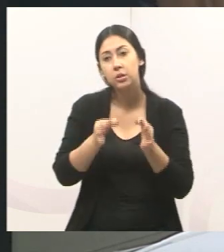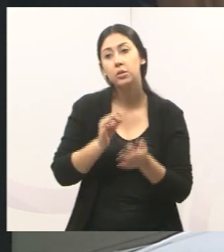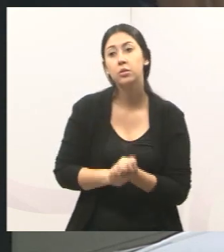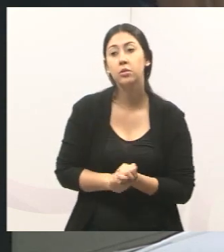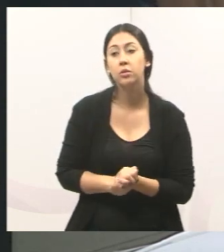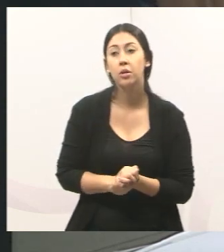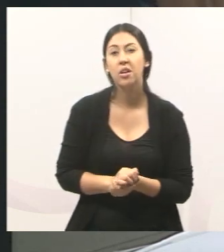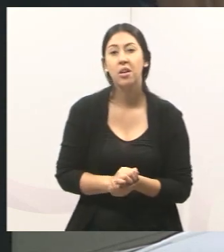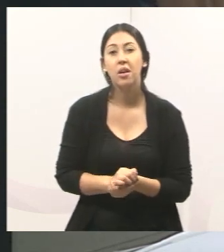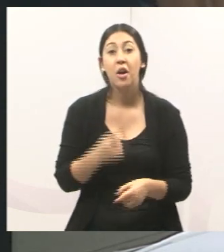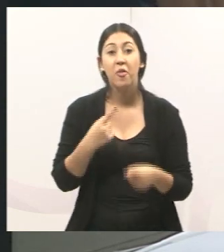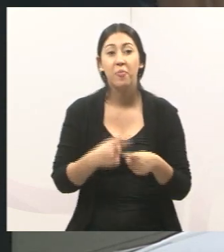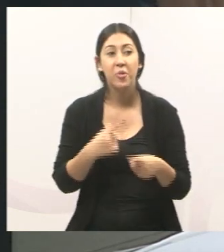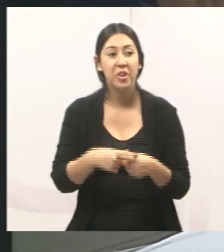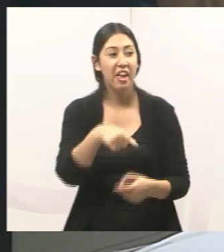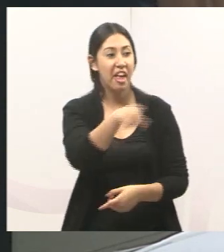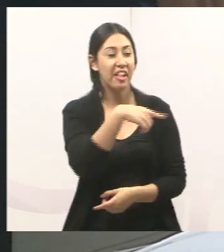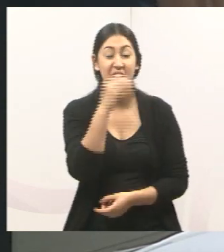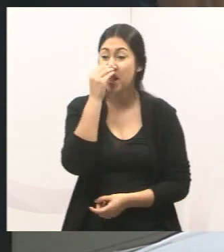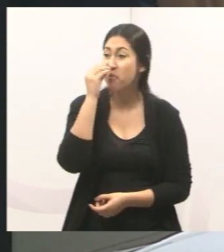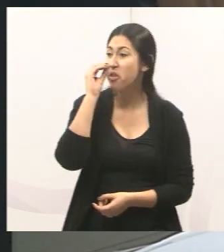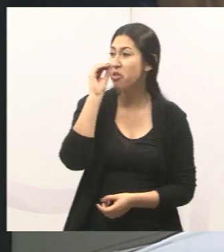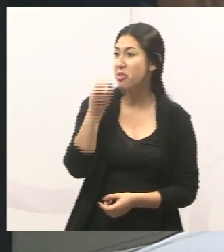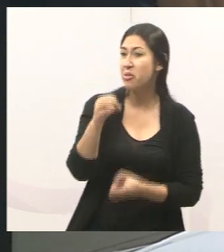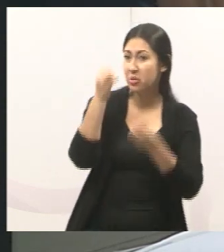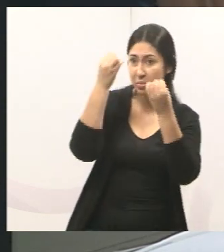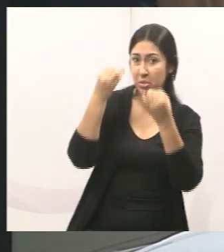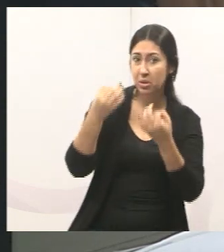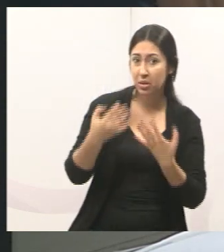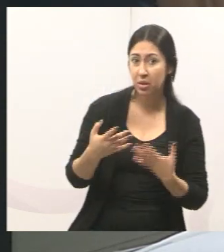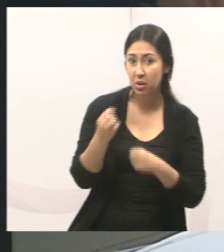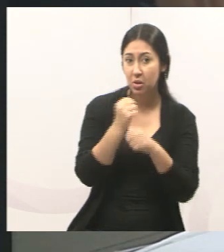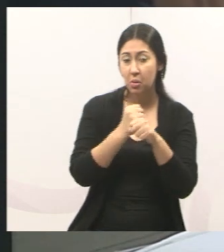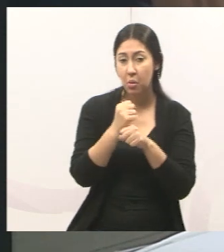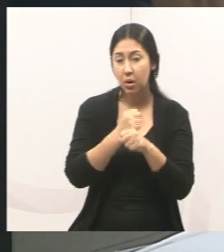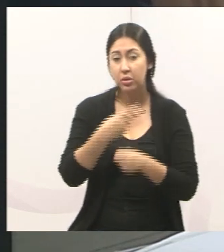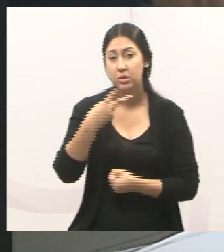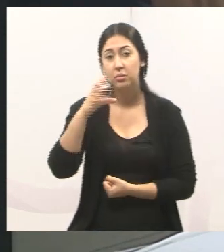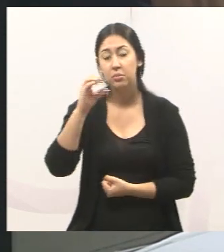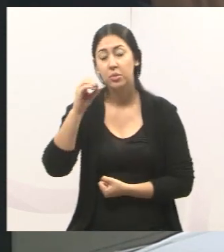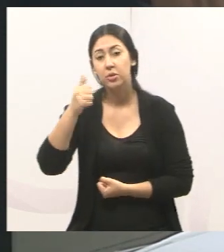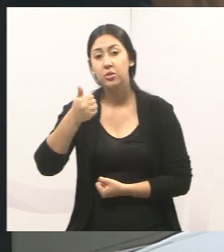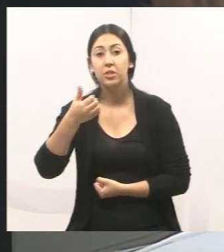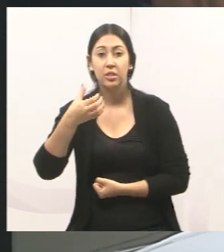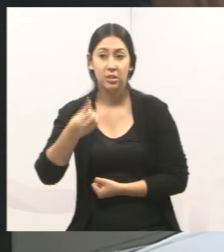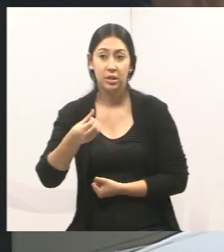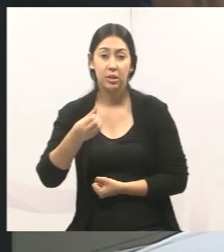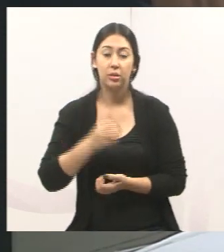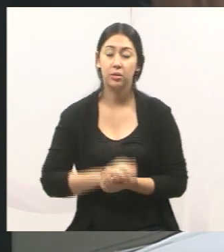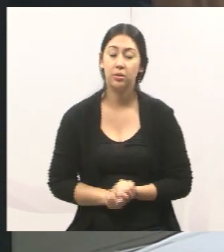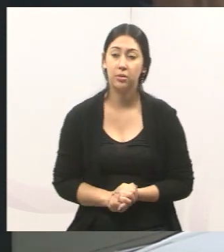pela rejeição das contas do exercício 2016 do ex-prefeito Hamilton Ribeiro